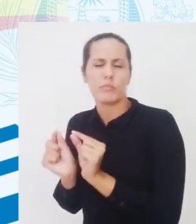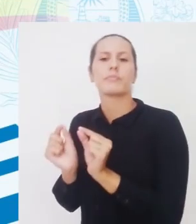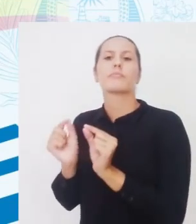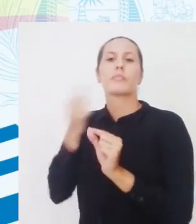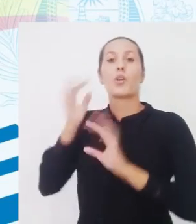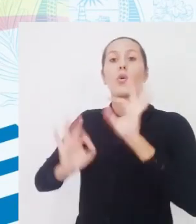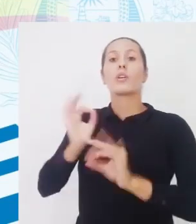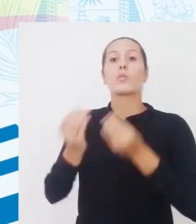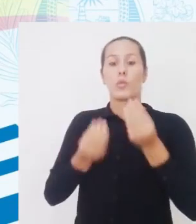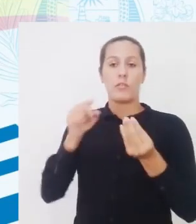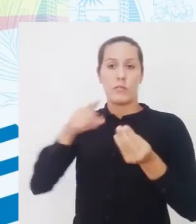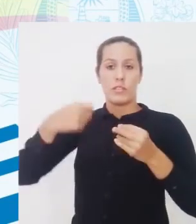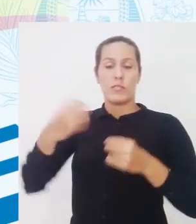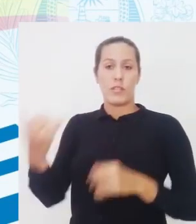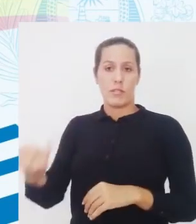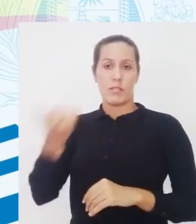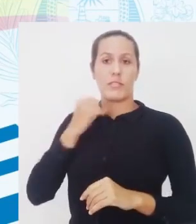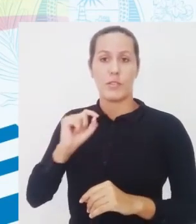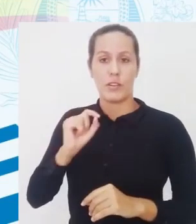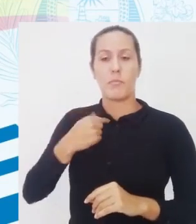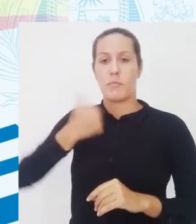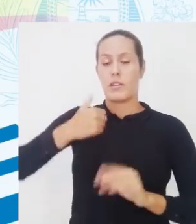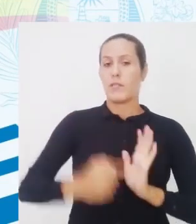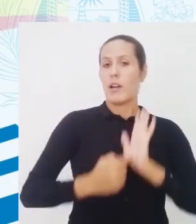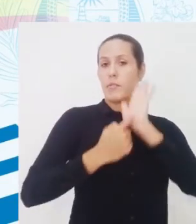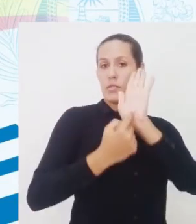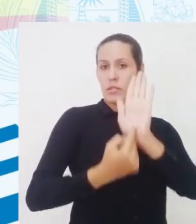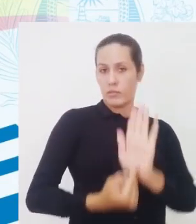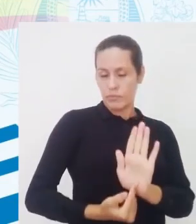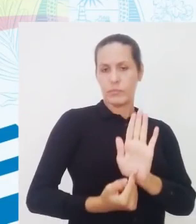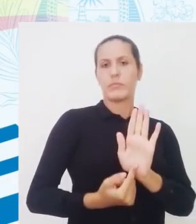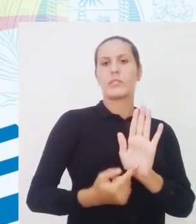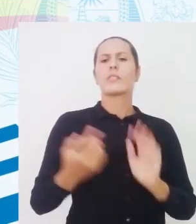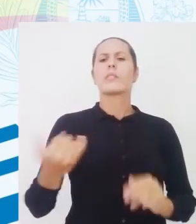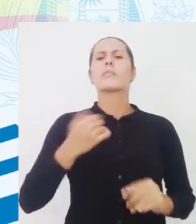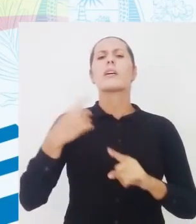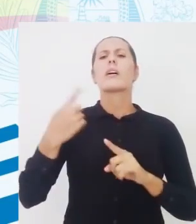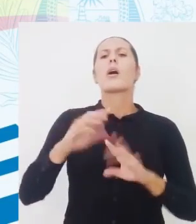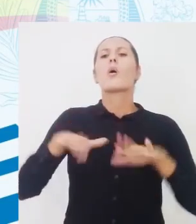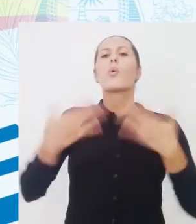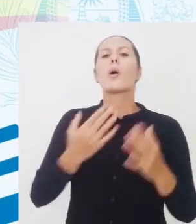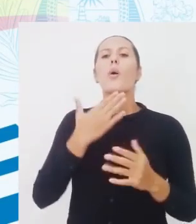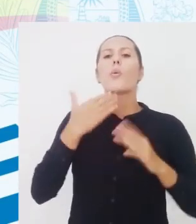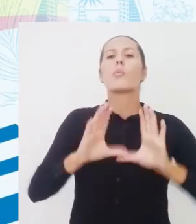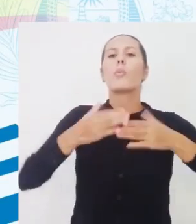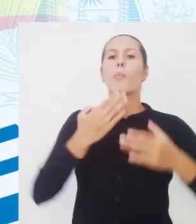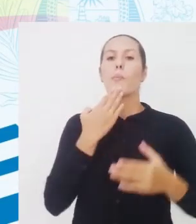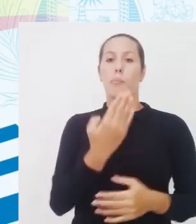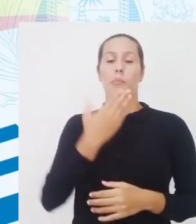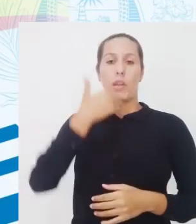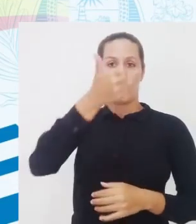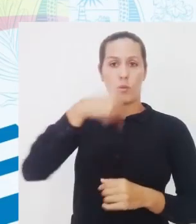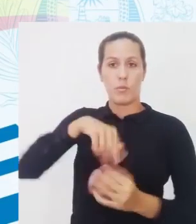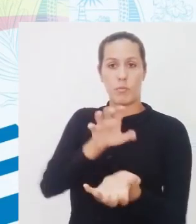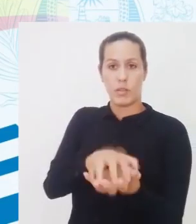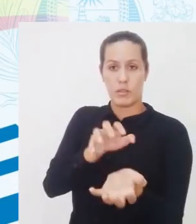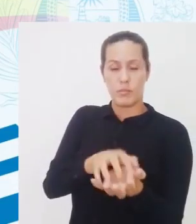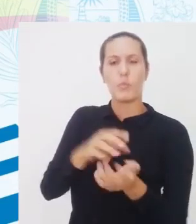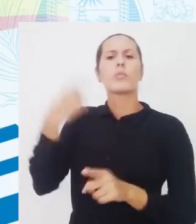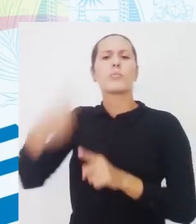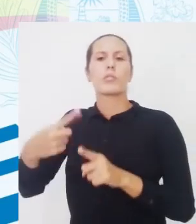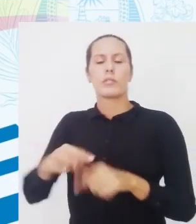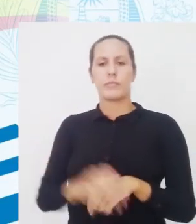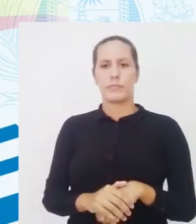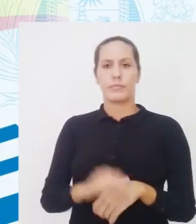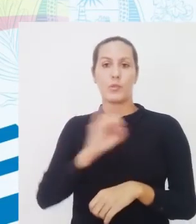de áudios e de pessoas escrevendo e de figurinhas e ninguém se entendia mais. E aí eu decidi organizar pelo menos os